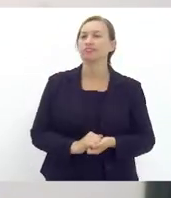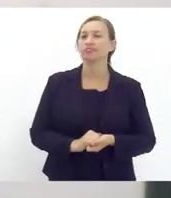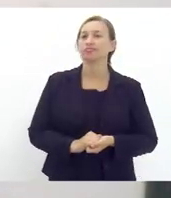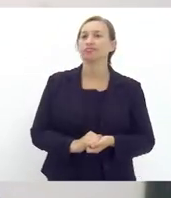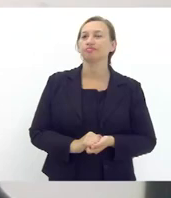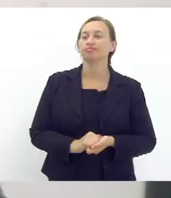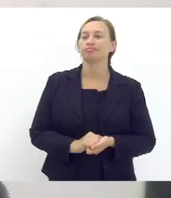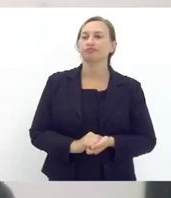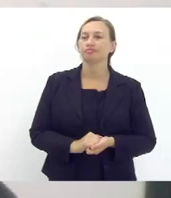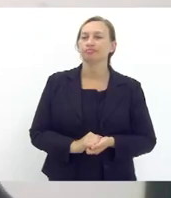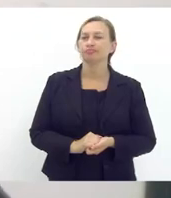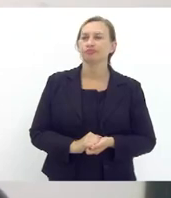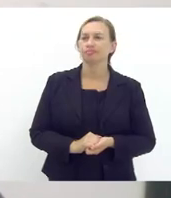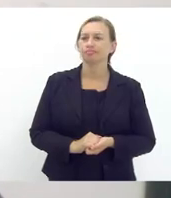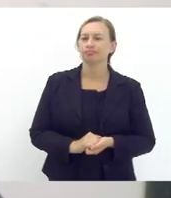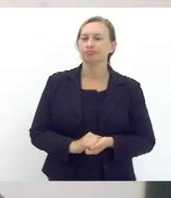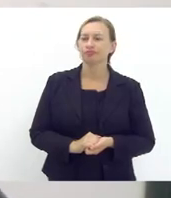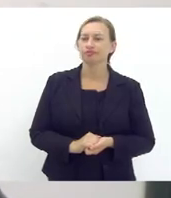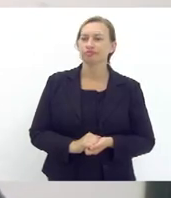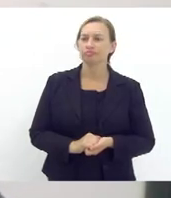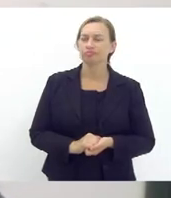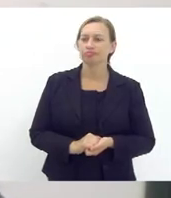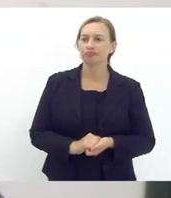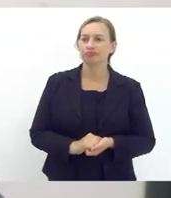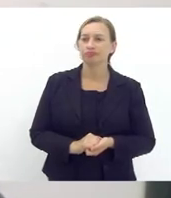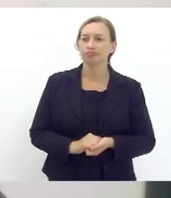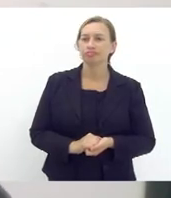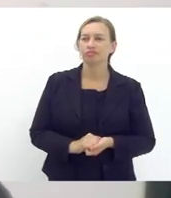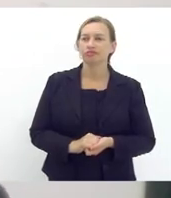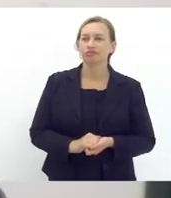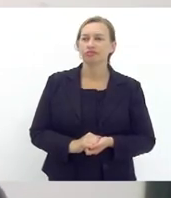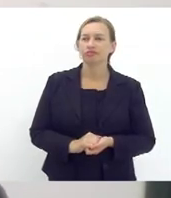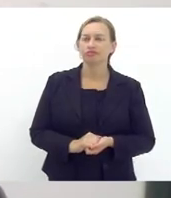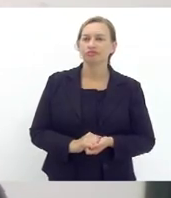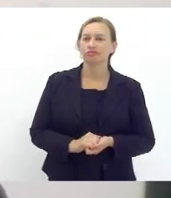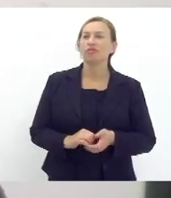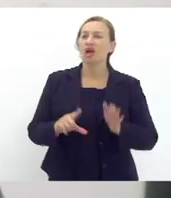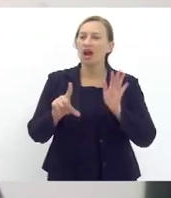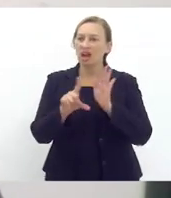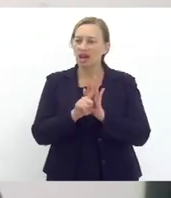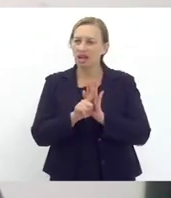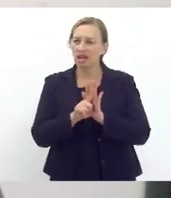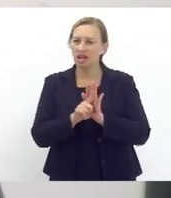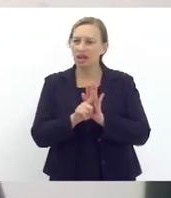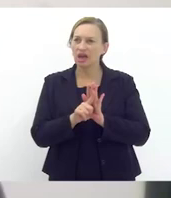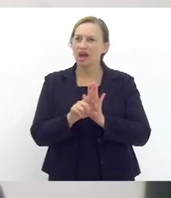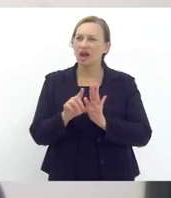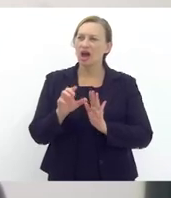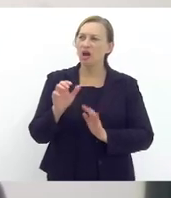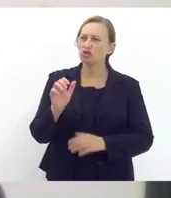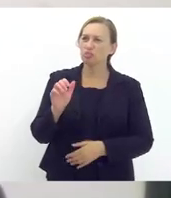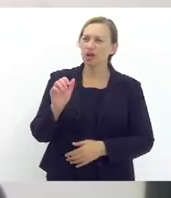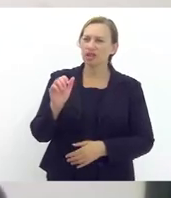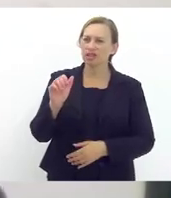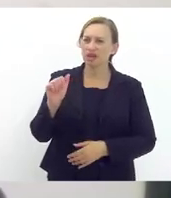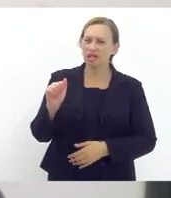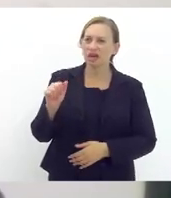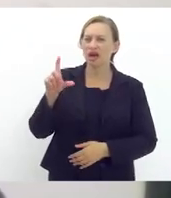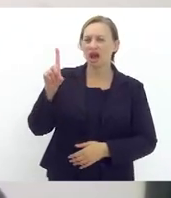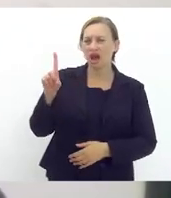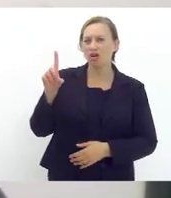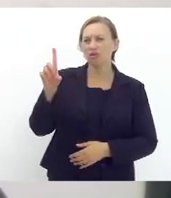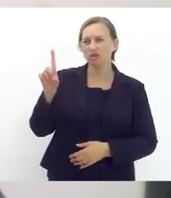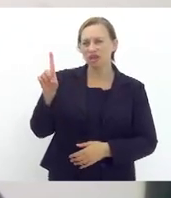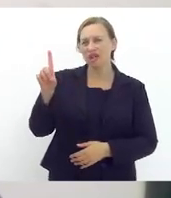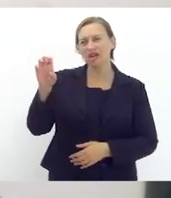e vem a lab2 na sequência a lei de Black 2 que vem na sequência vai ser repasse